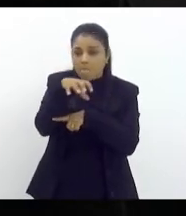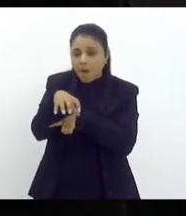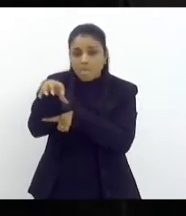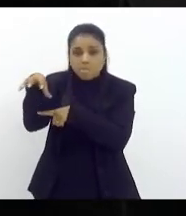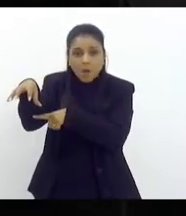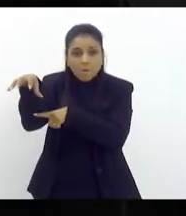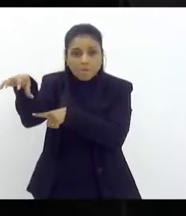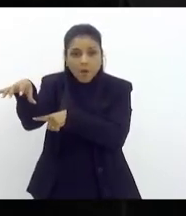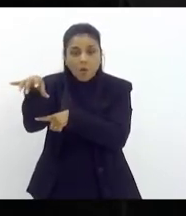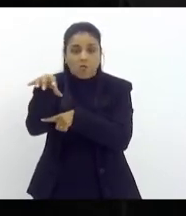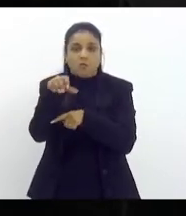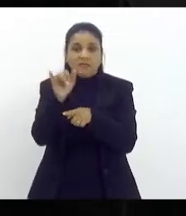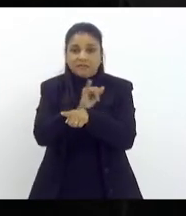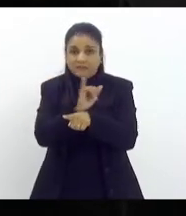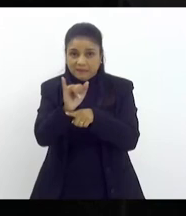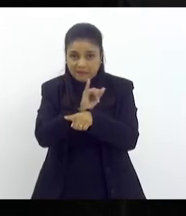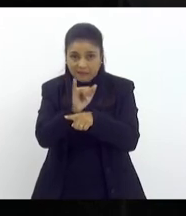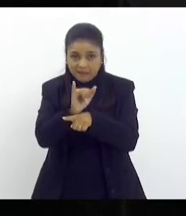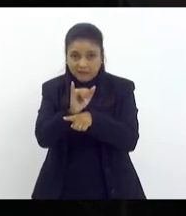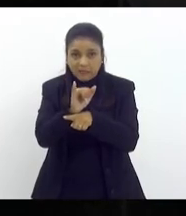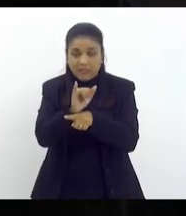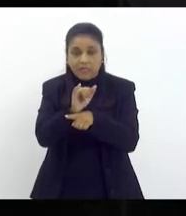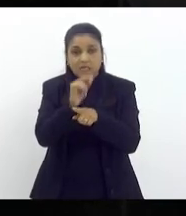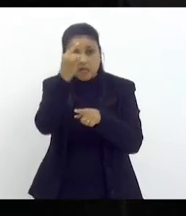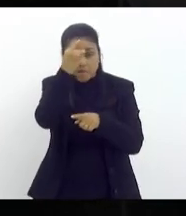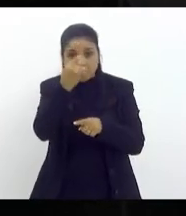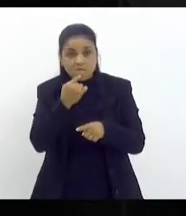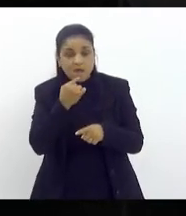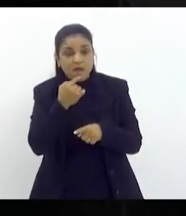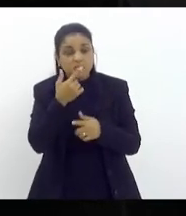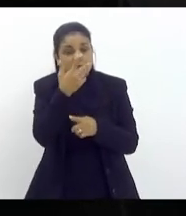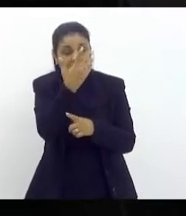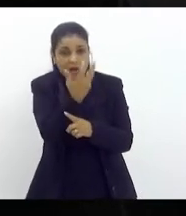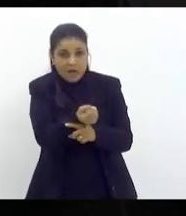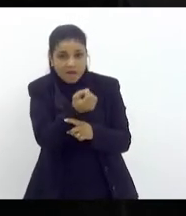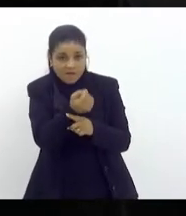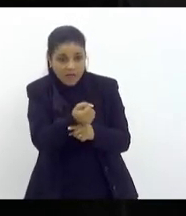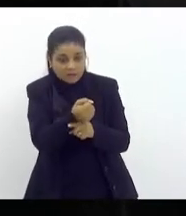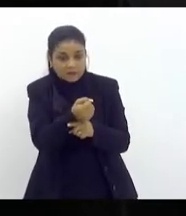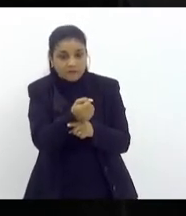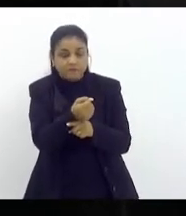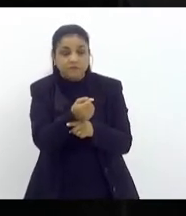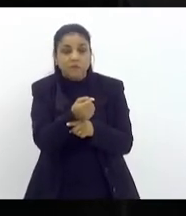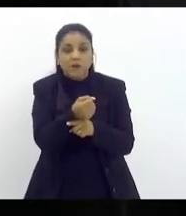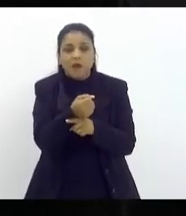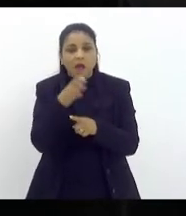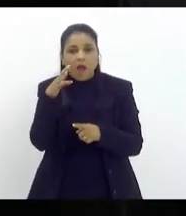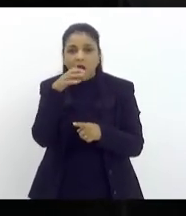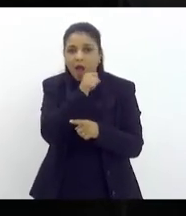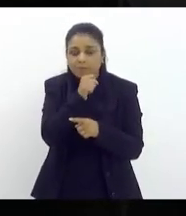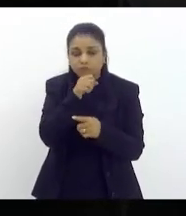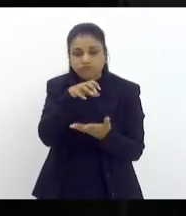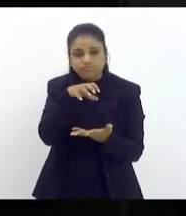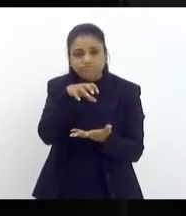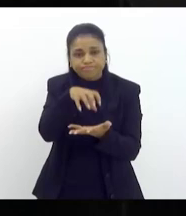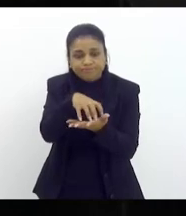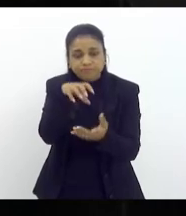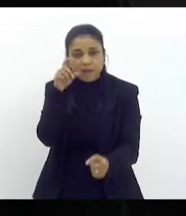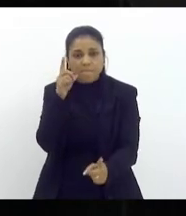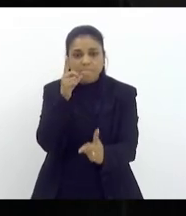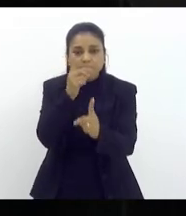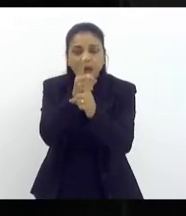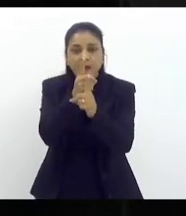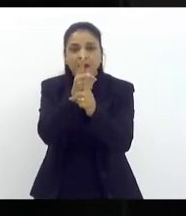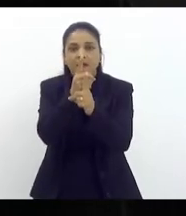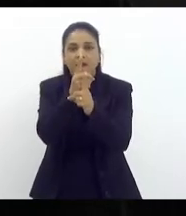com Face imediata acesso a imagens gravadas de modo a possibilidade a localização imediata de alguém que possa ter